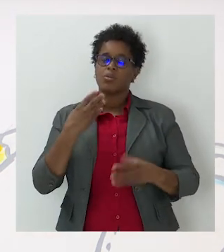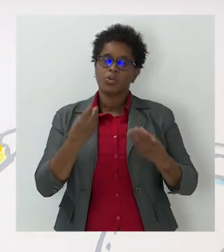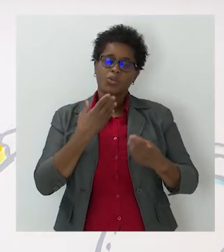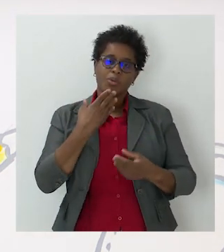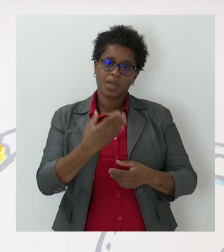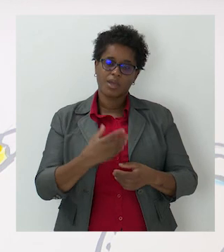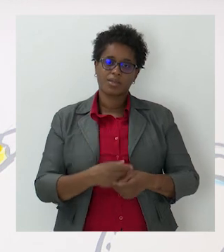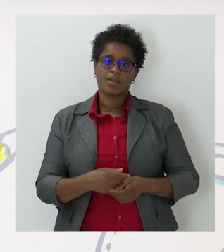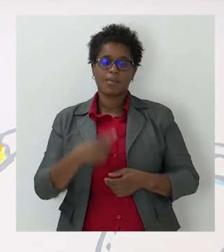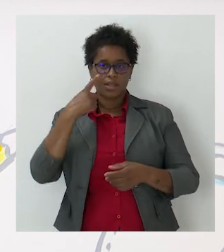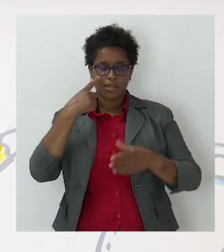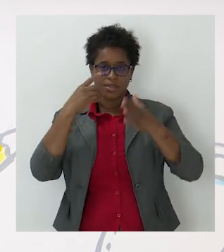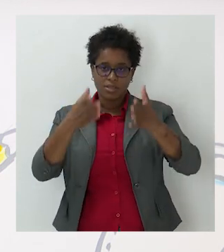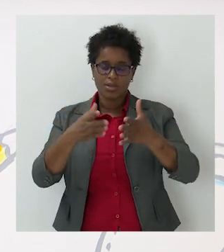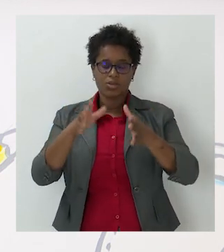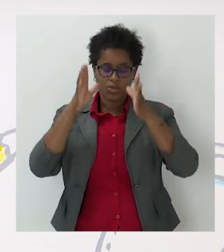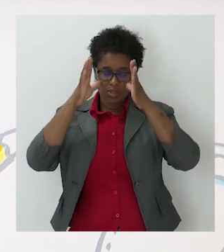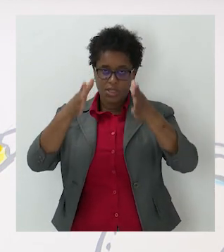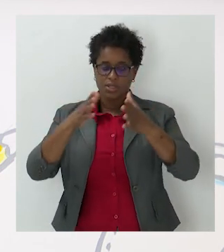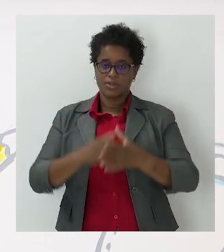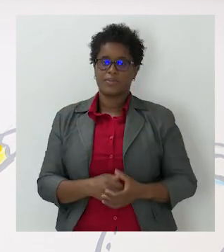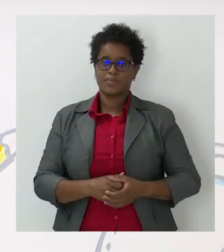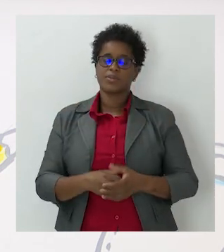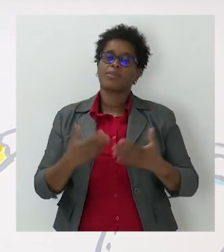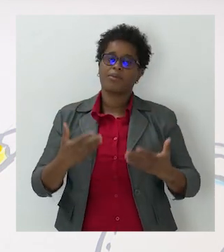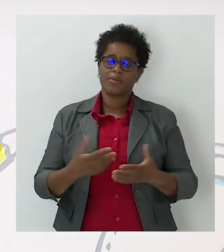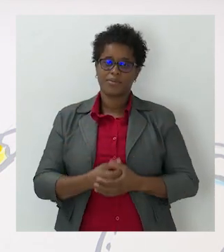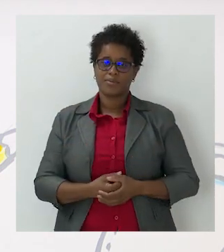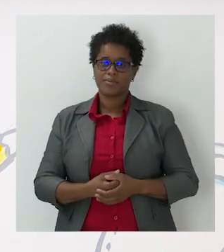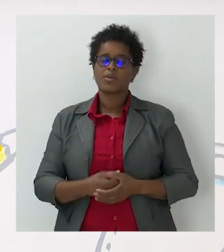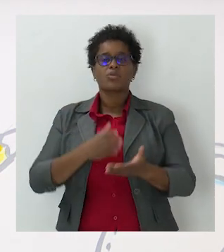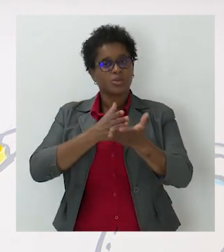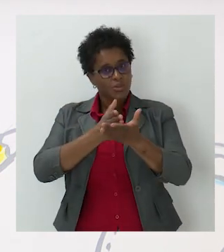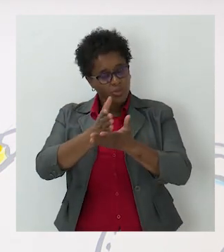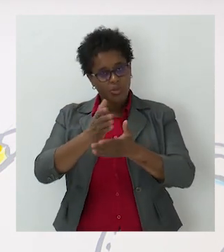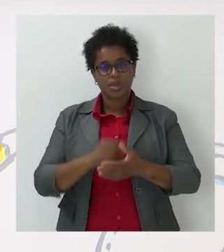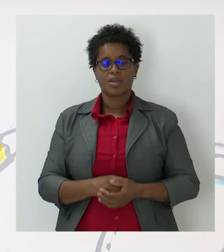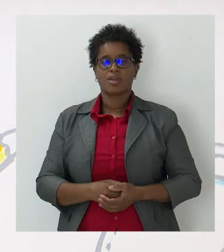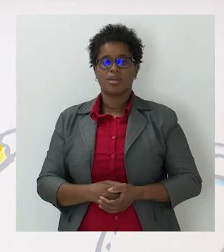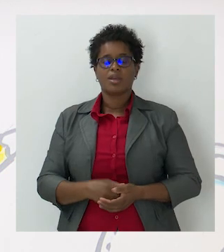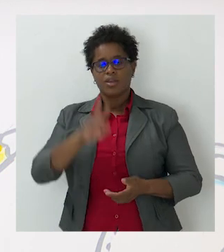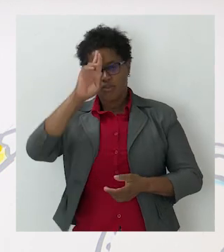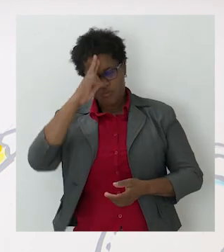obrigado pela atenção, concentração. Por isso, continua